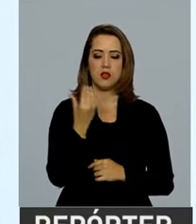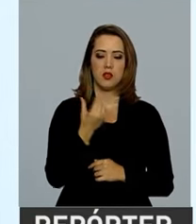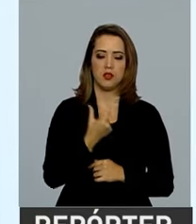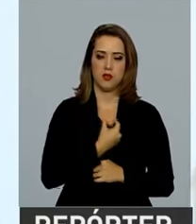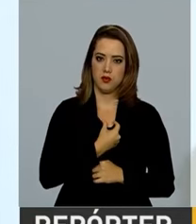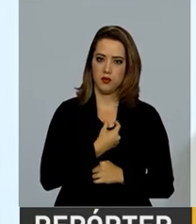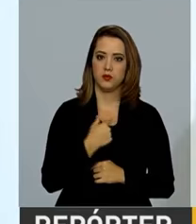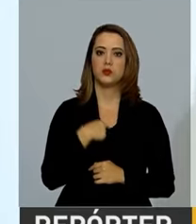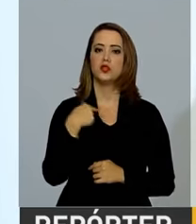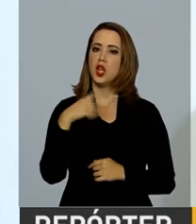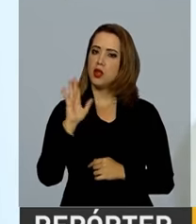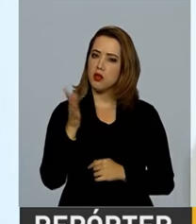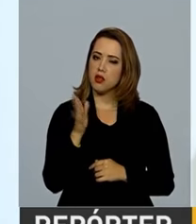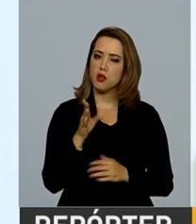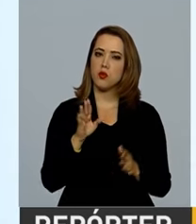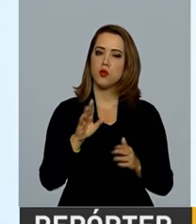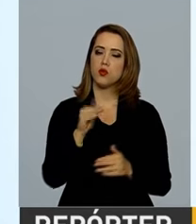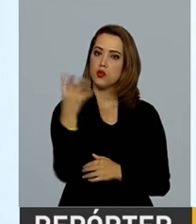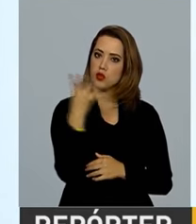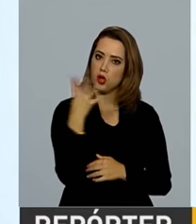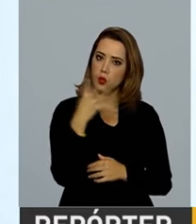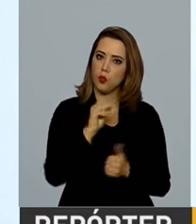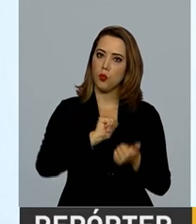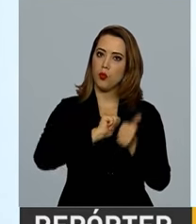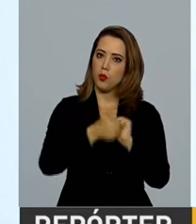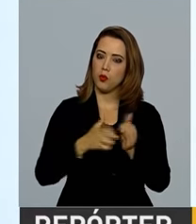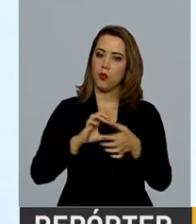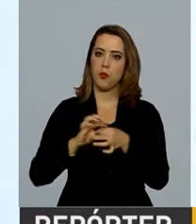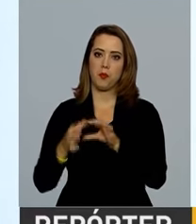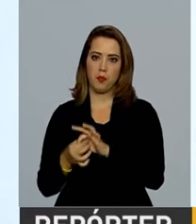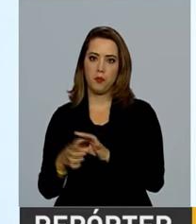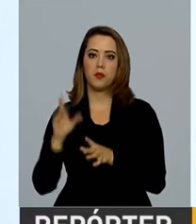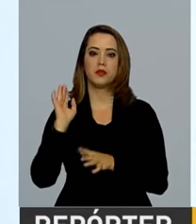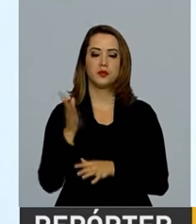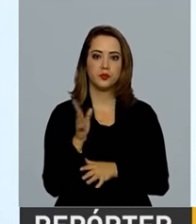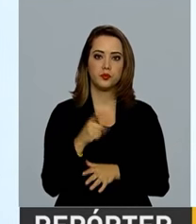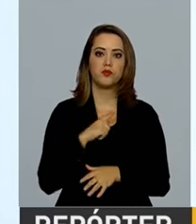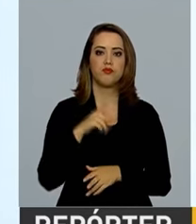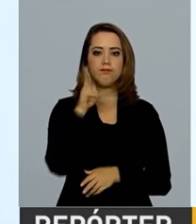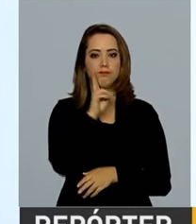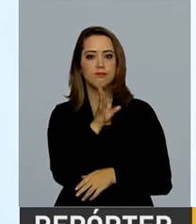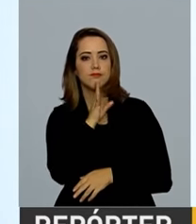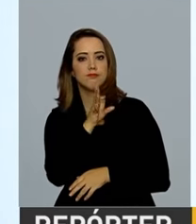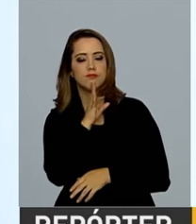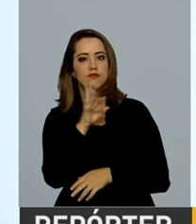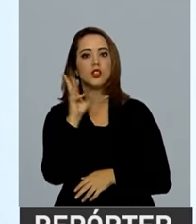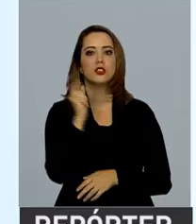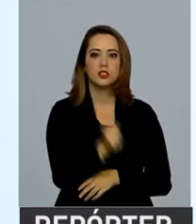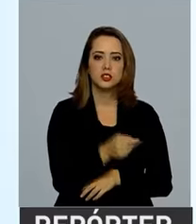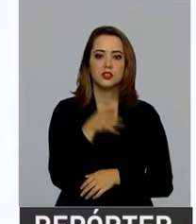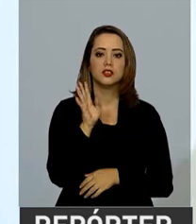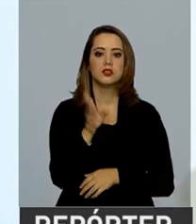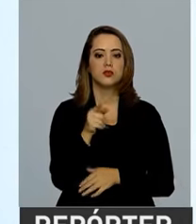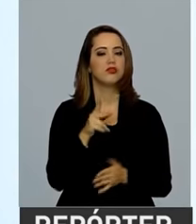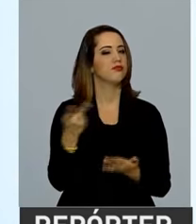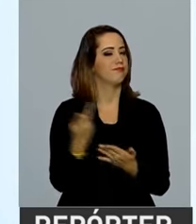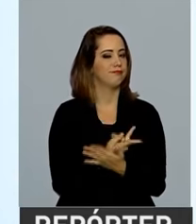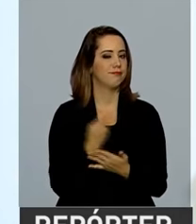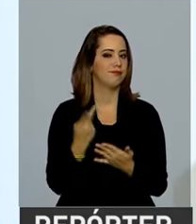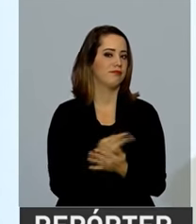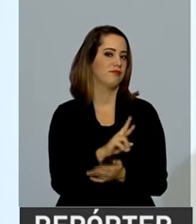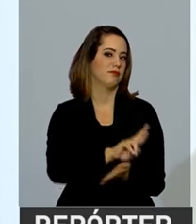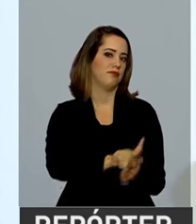de quatro Jogos Olímpicos como atleta, como jogadora. Eh, conheço bastante muitas vilas, muitos acontecimentos, que